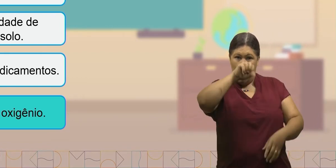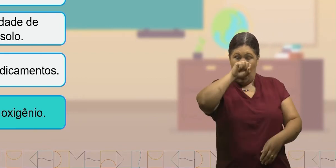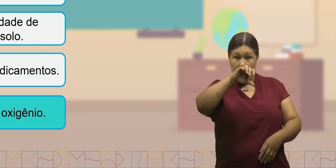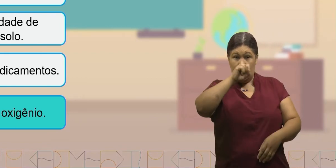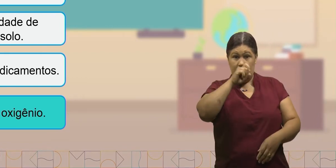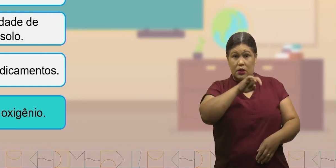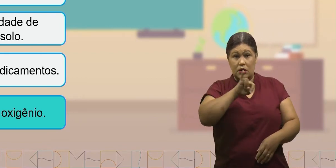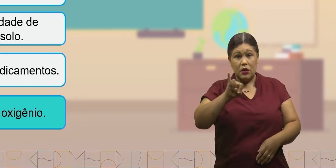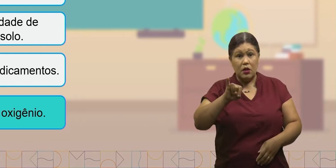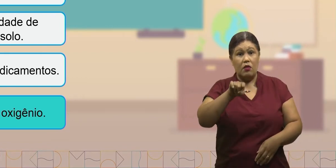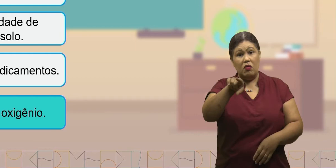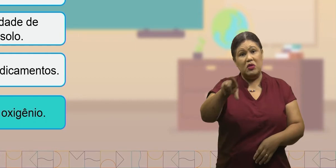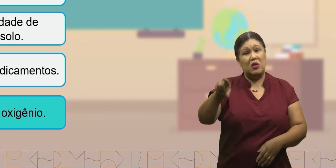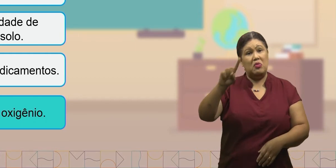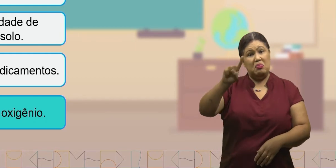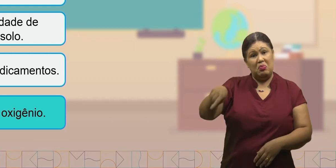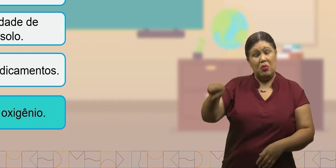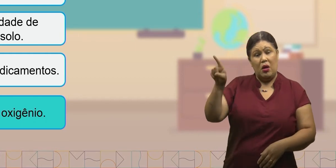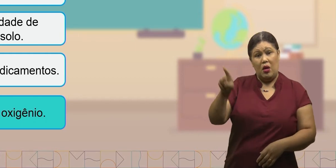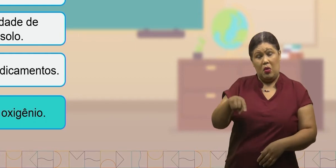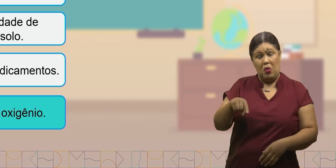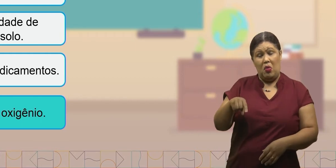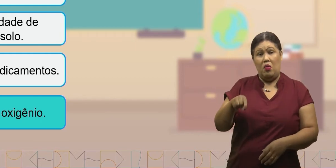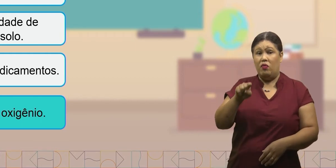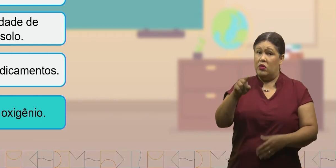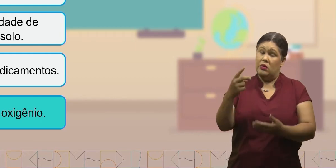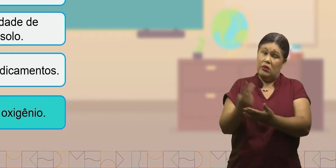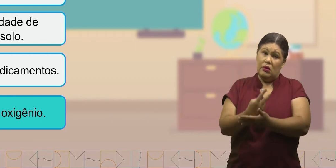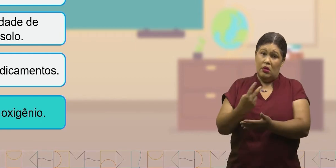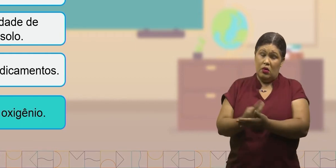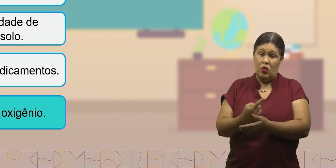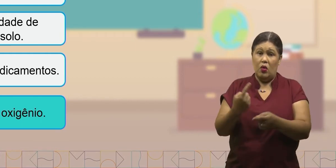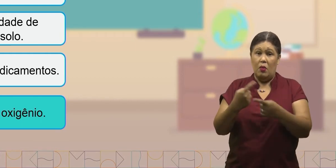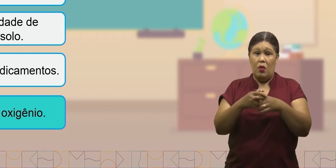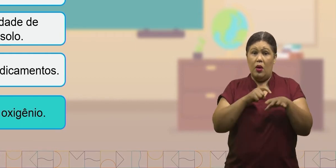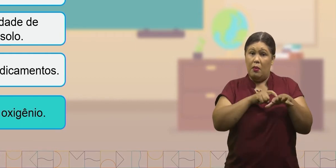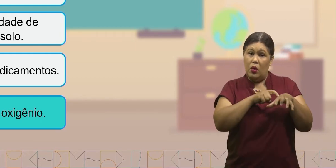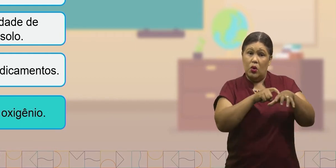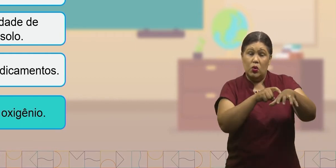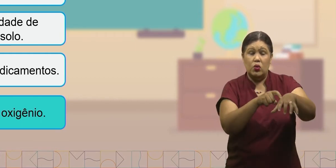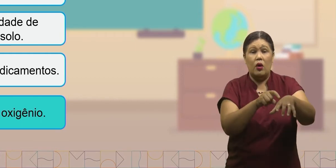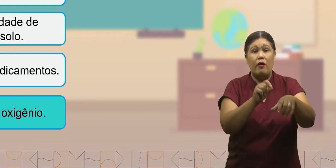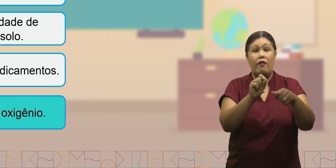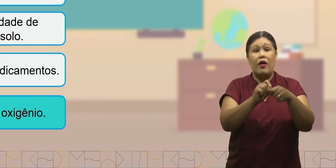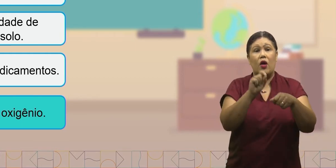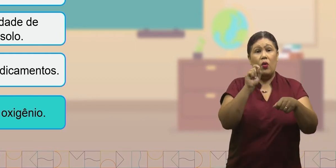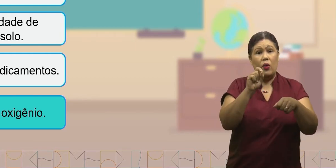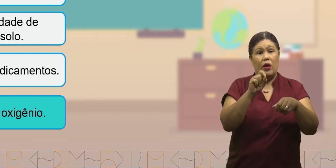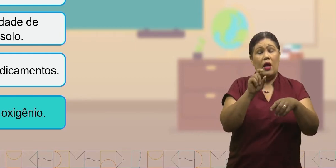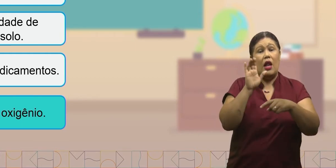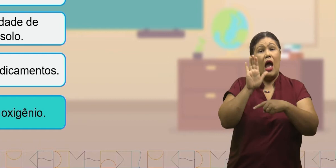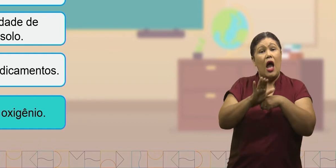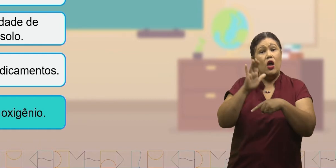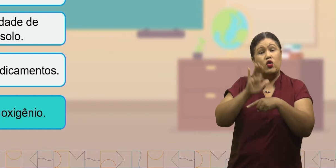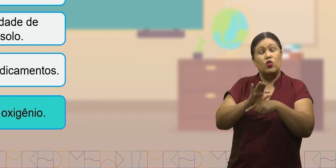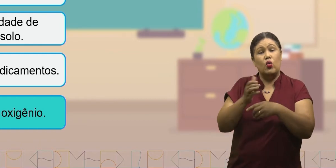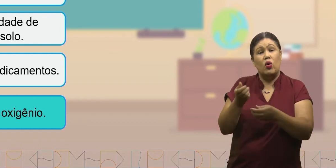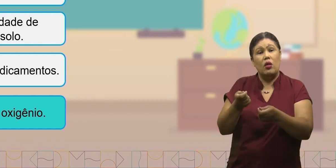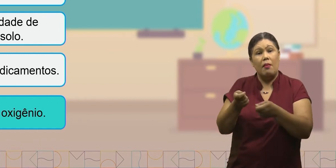você marcou essa questão por engano, é porque os protozoários, na verdade, auxiliam